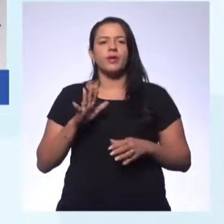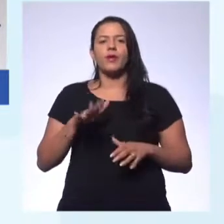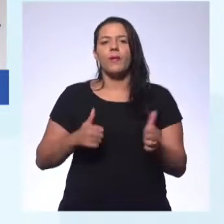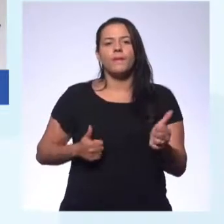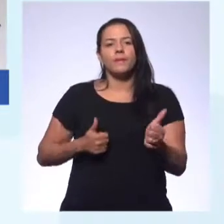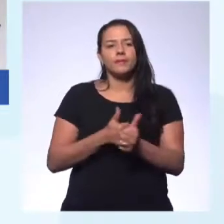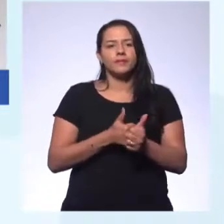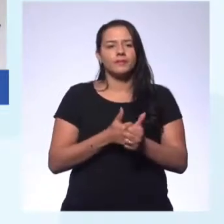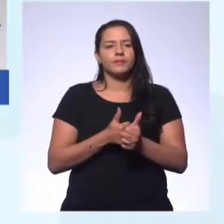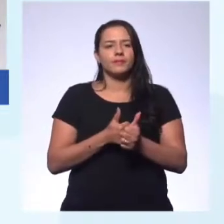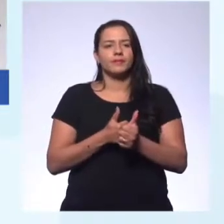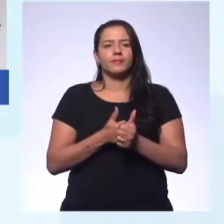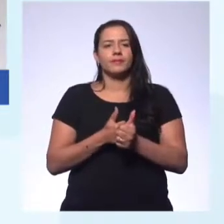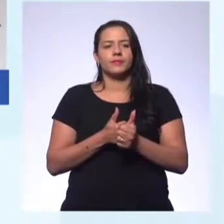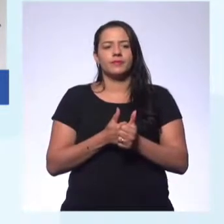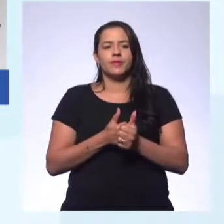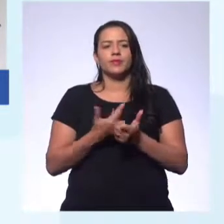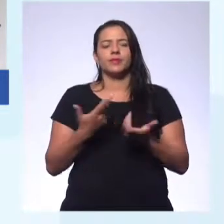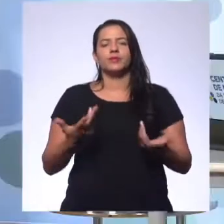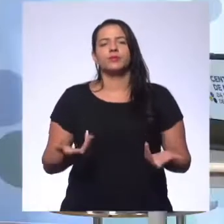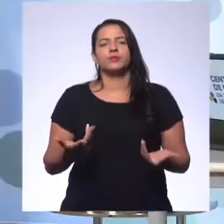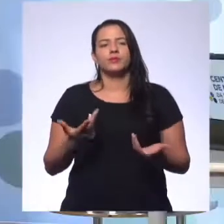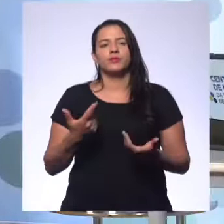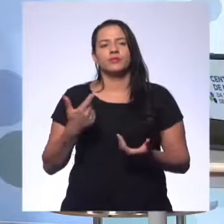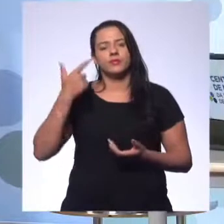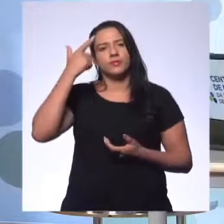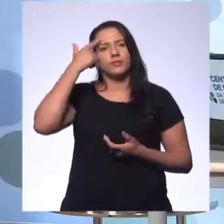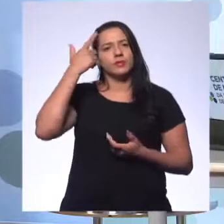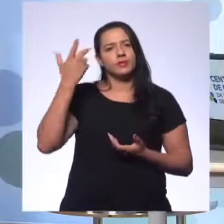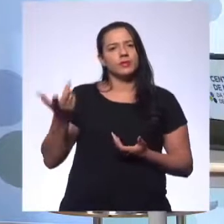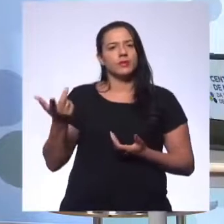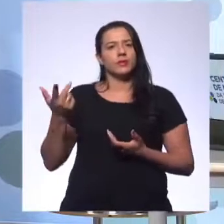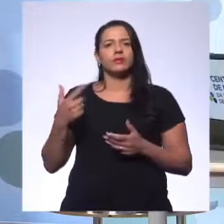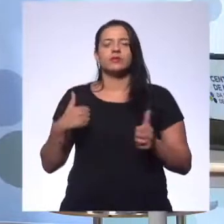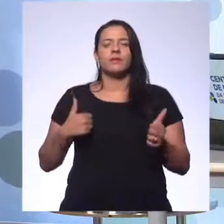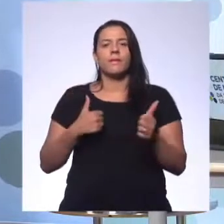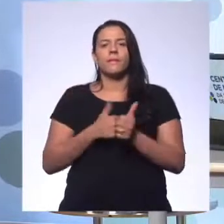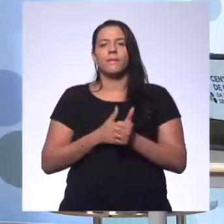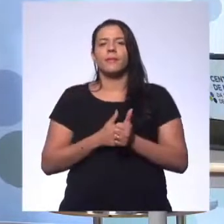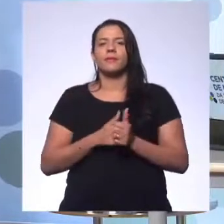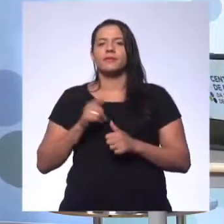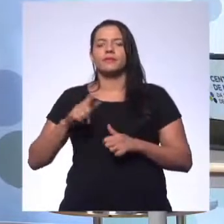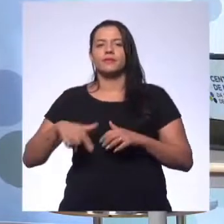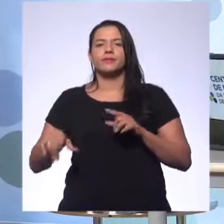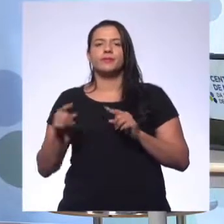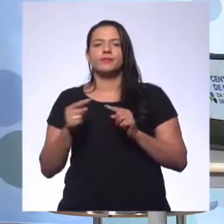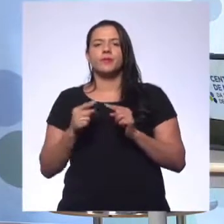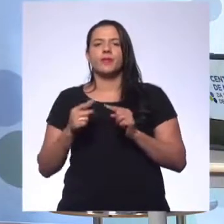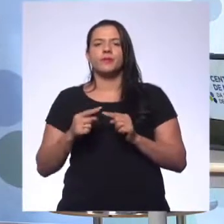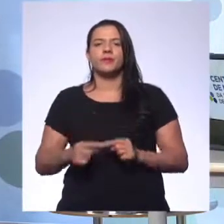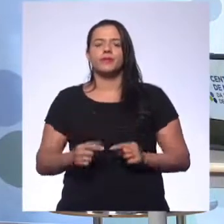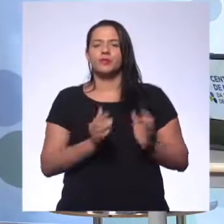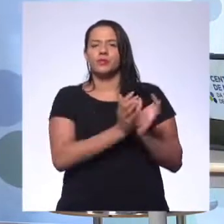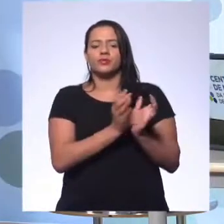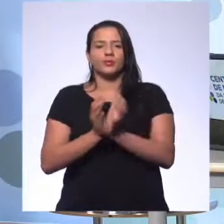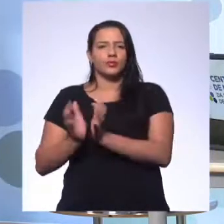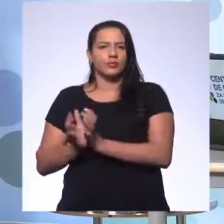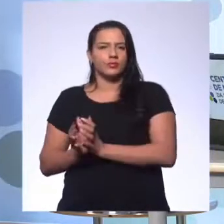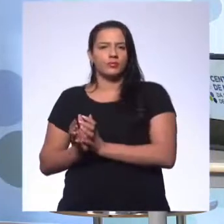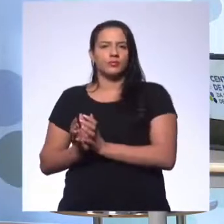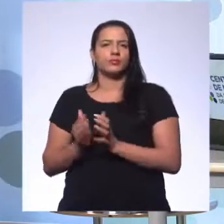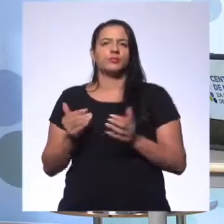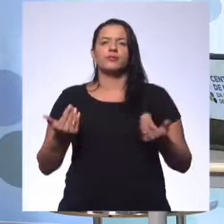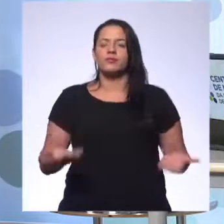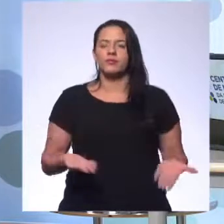próximo ali? Se a gente for pensar nessa questão de proximidade aí em relação a esses grupos, tá?